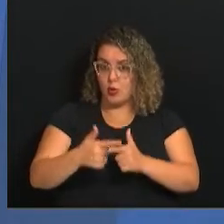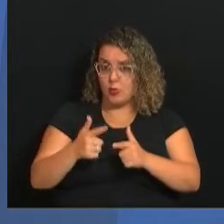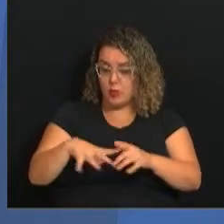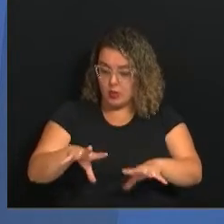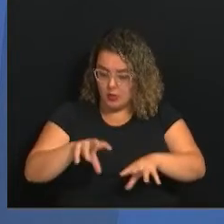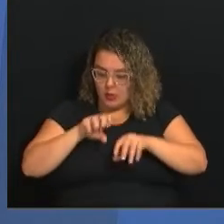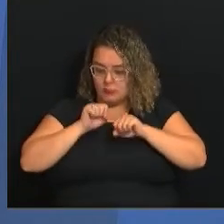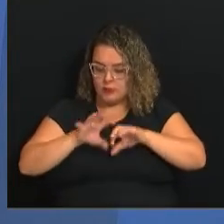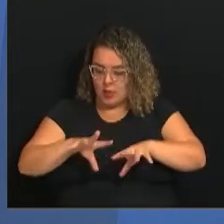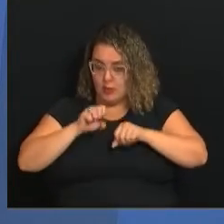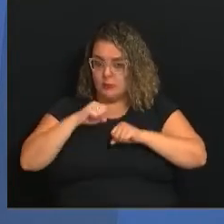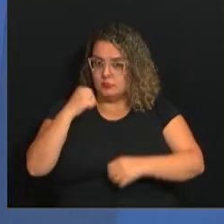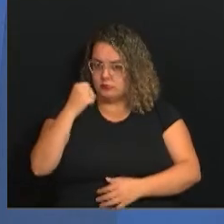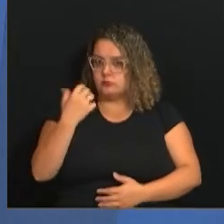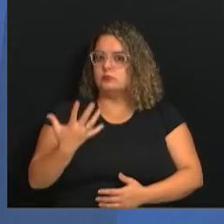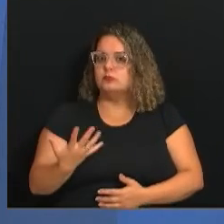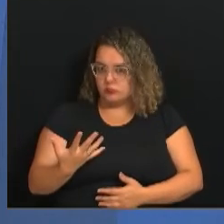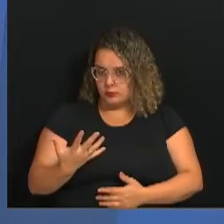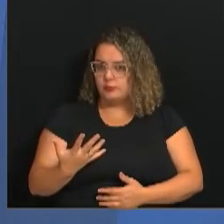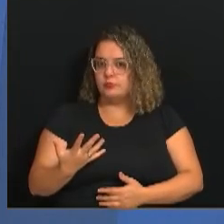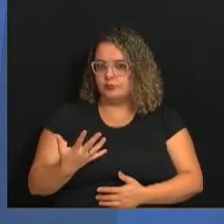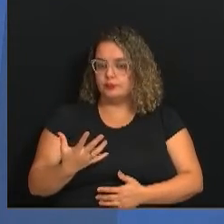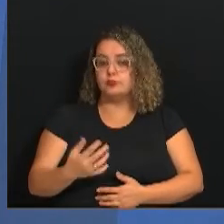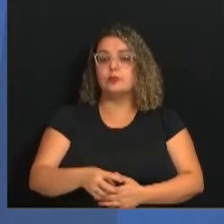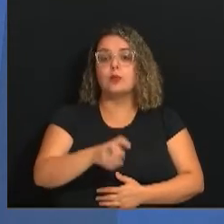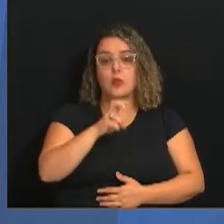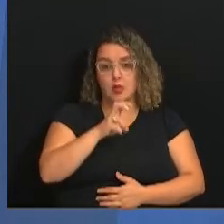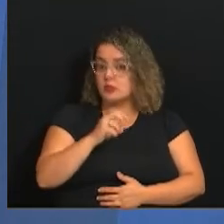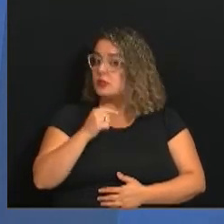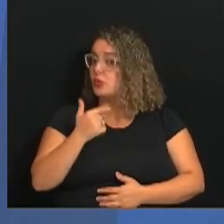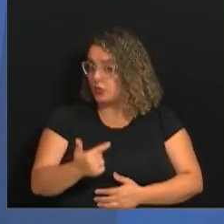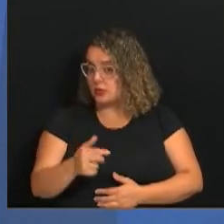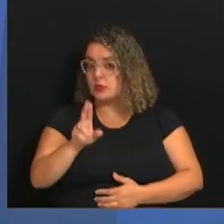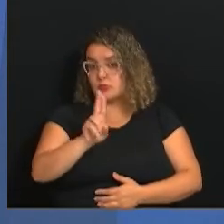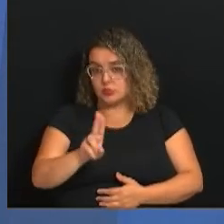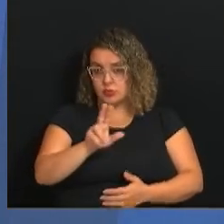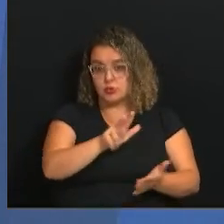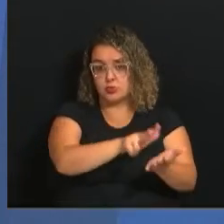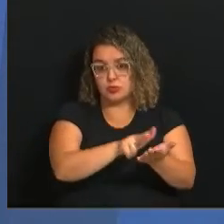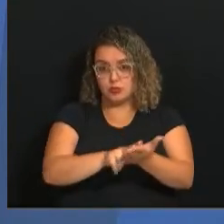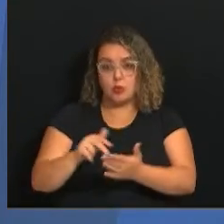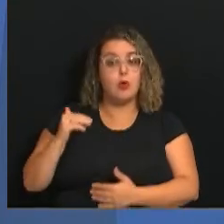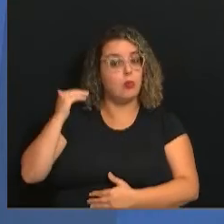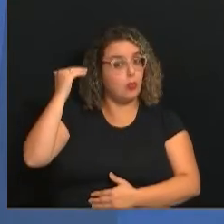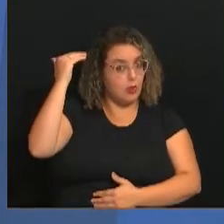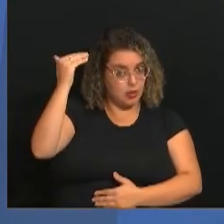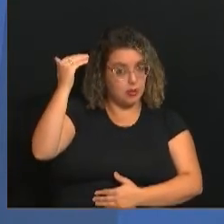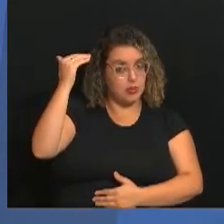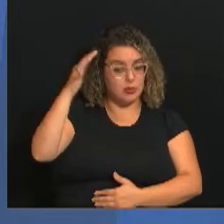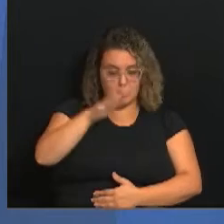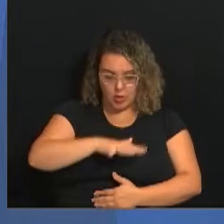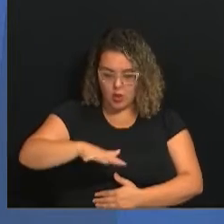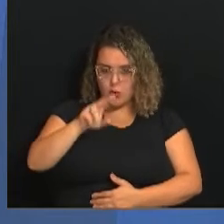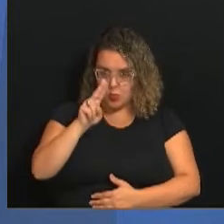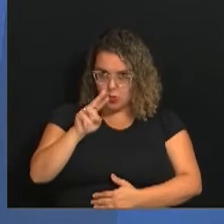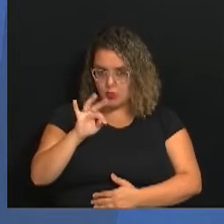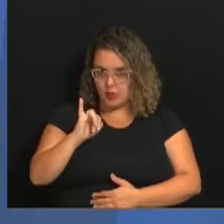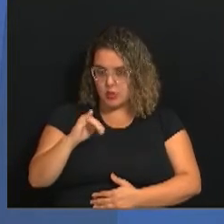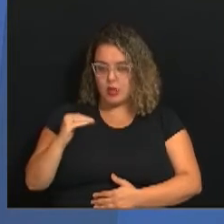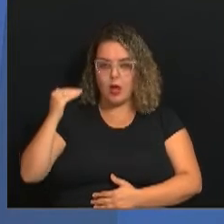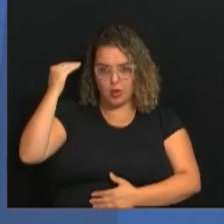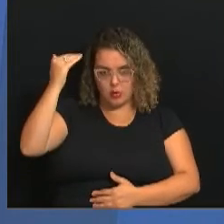Montemor, 217, Jaguariúna, 210, municípios com menos de 200 óbitos devido à Covid. Cosmópolis,